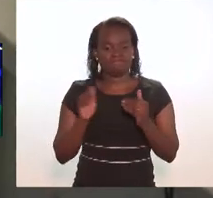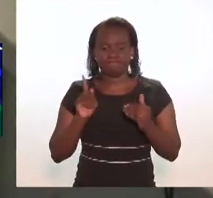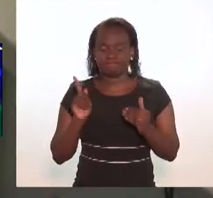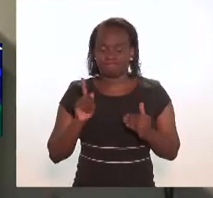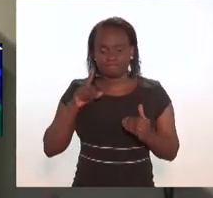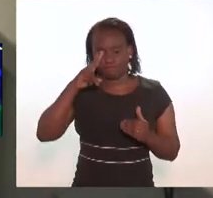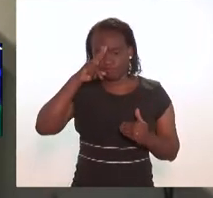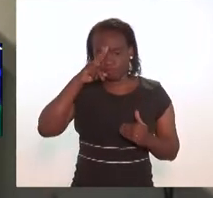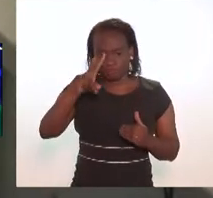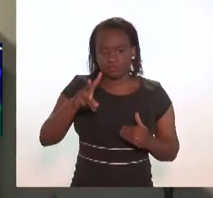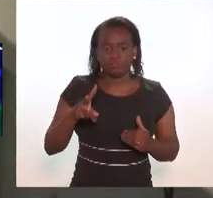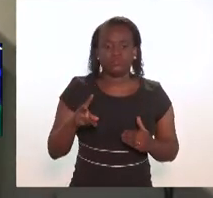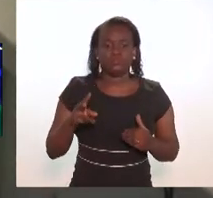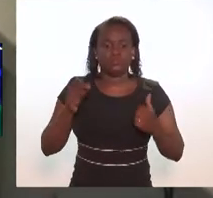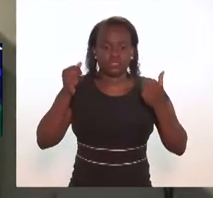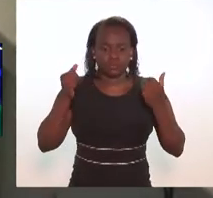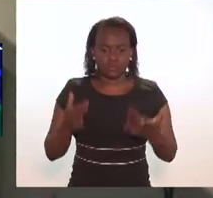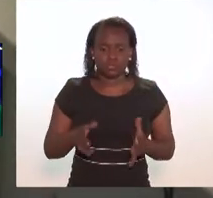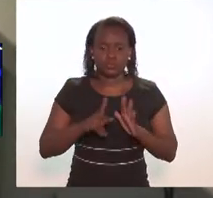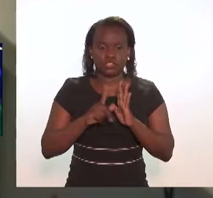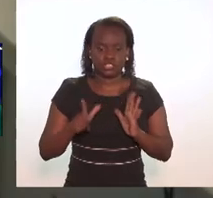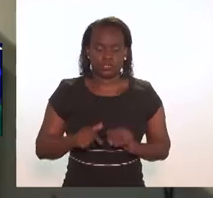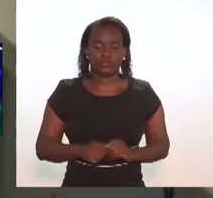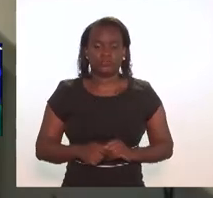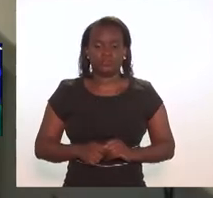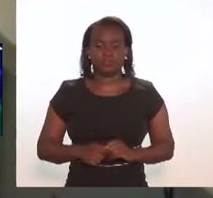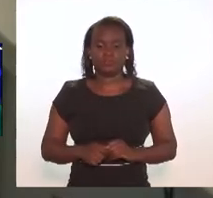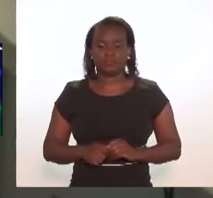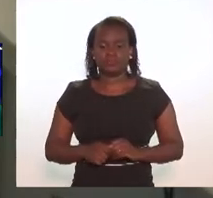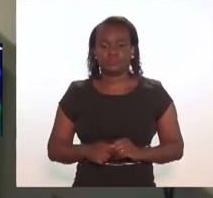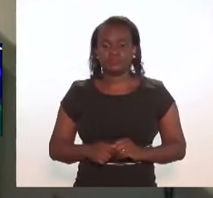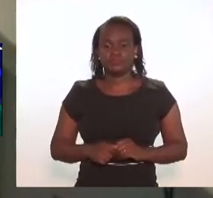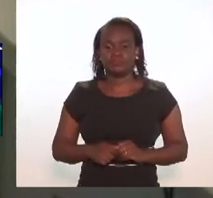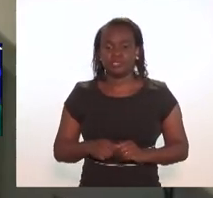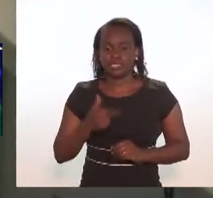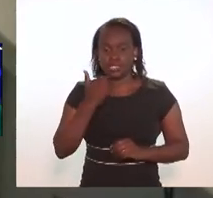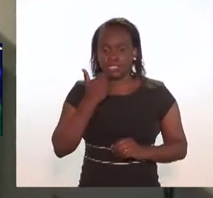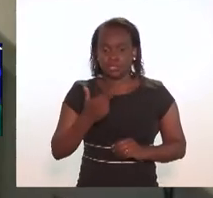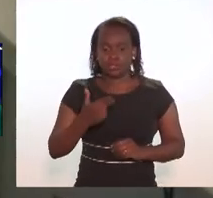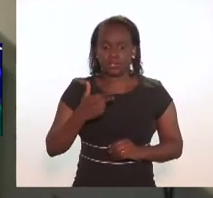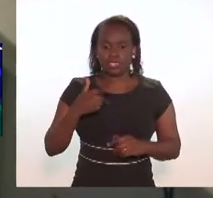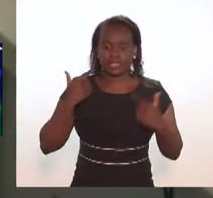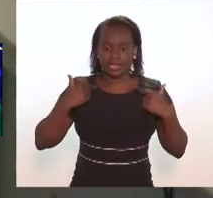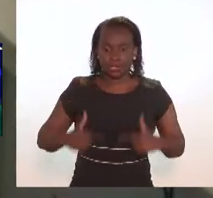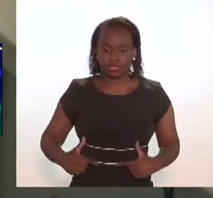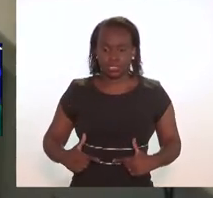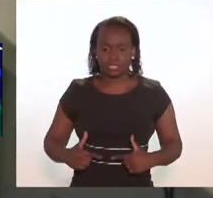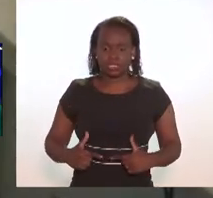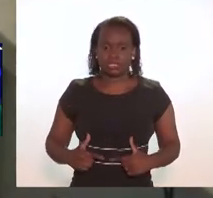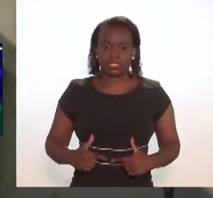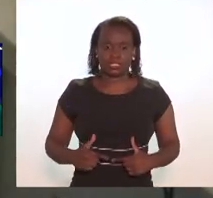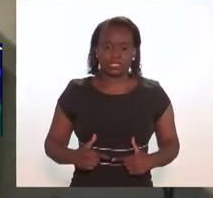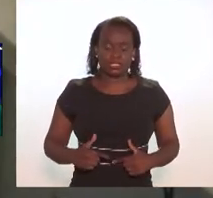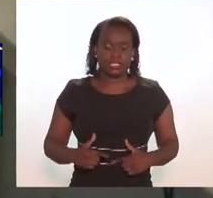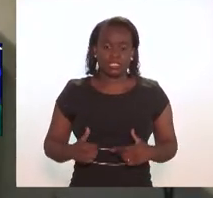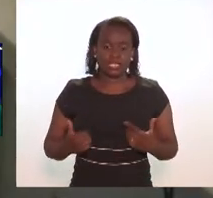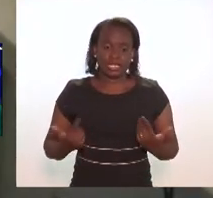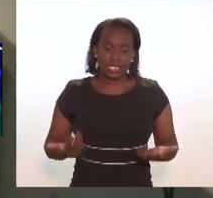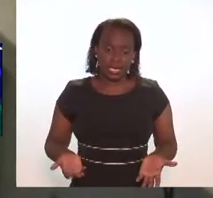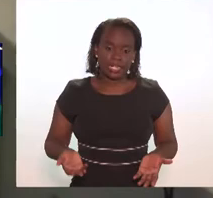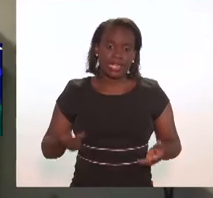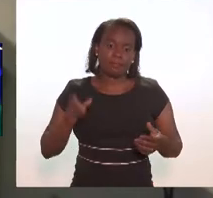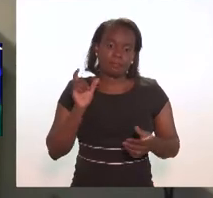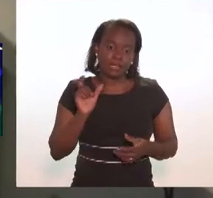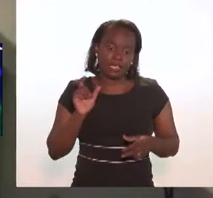discordância em relação a esse projeto. Linguagem neutra é um